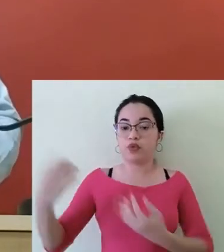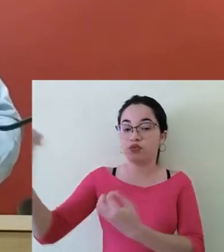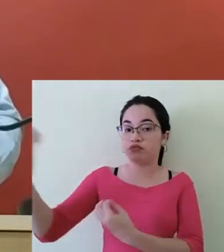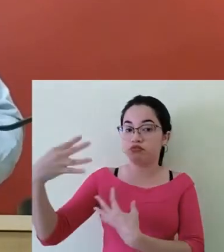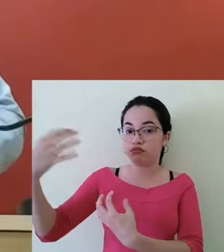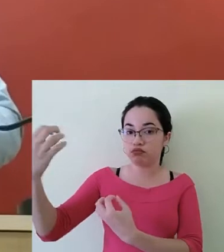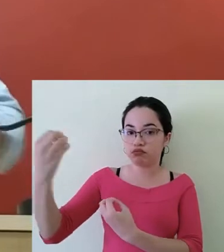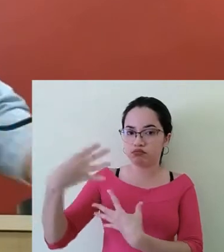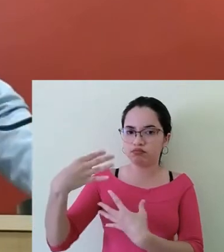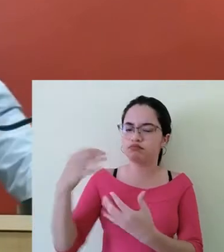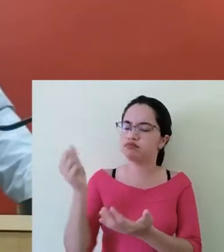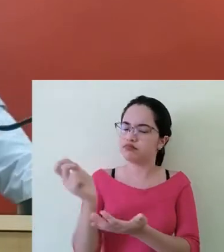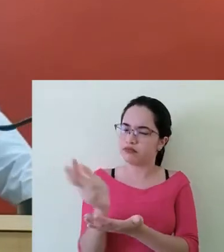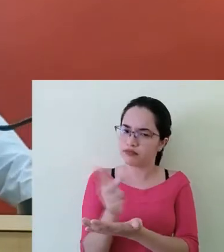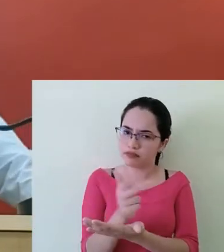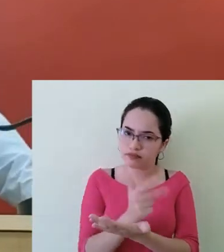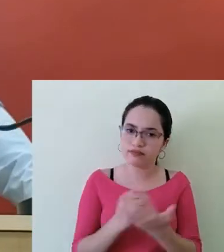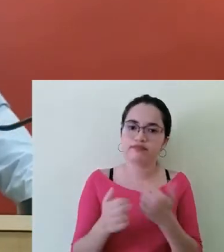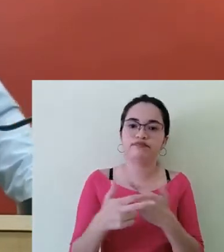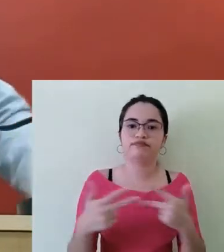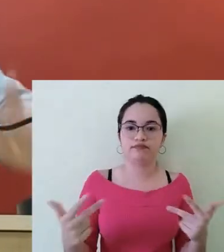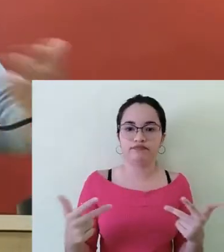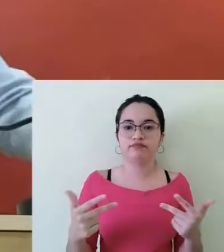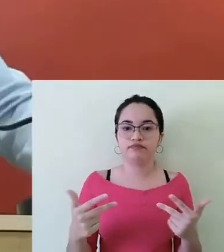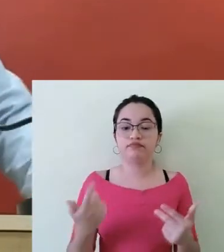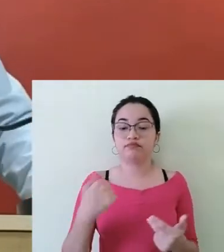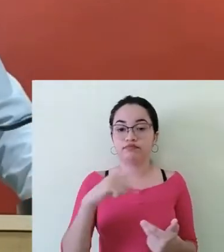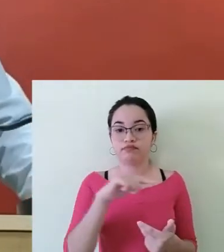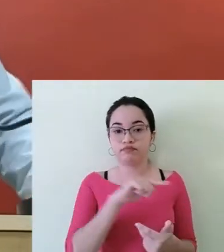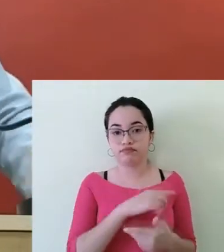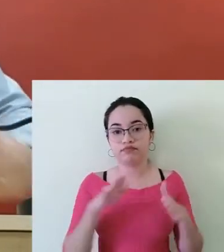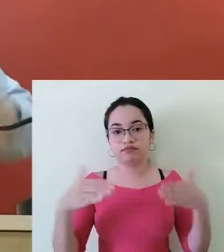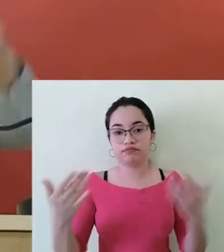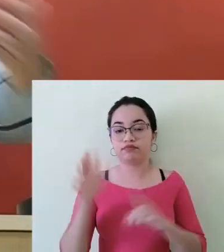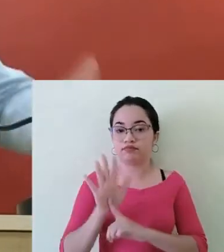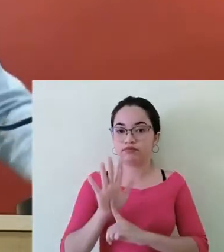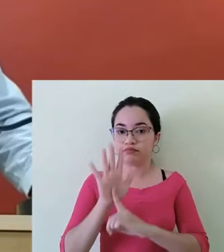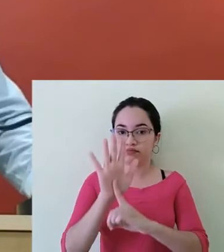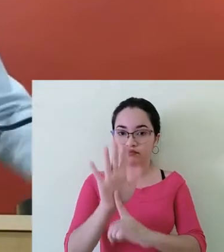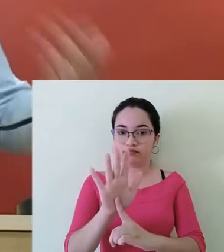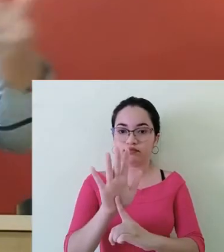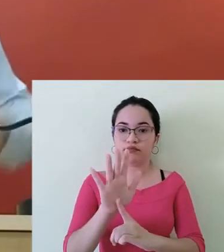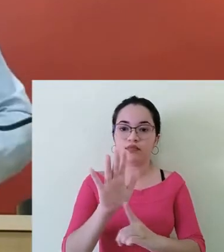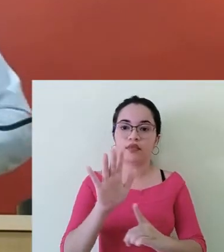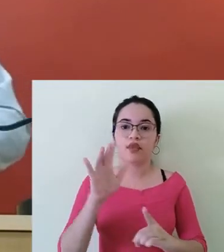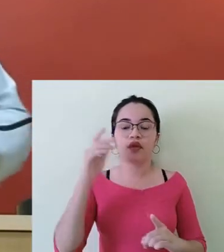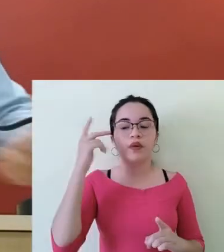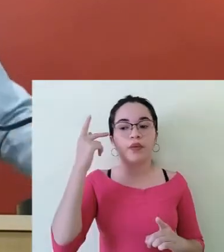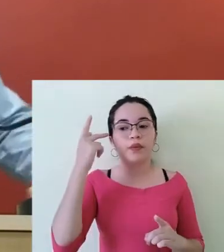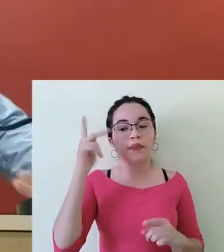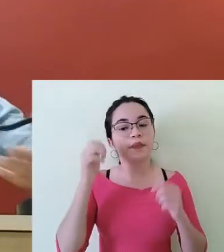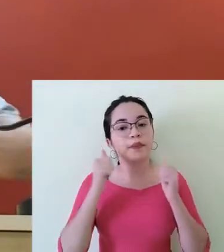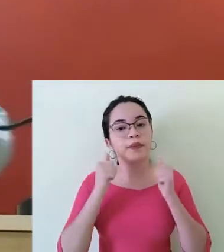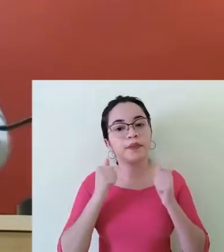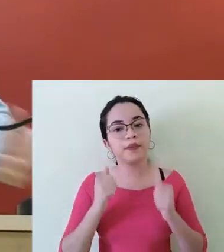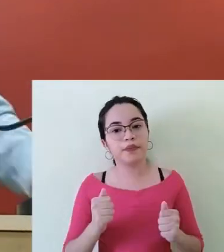nos ensina várias coisas. E nós vamos, então, apresentá-la para